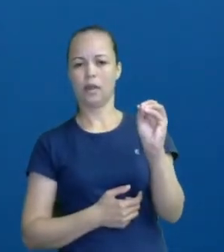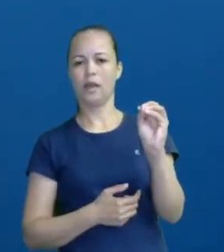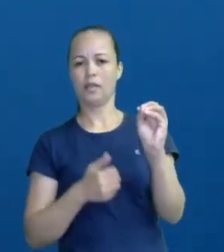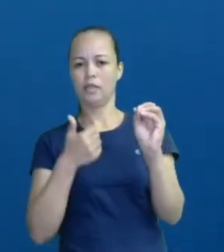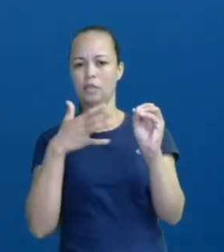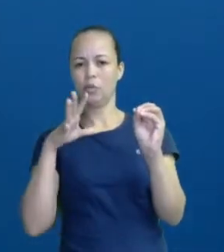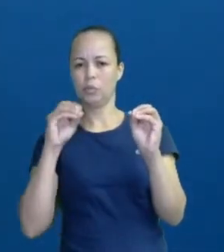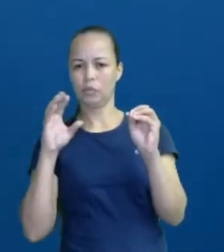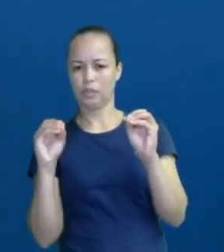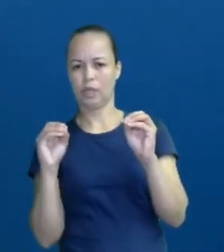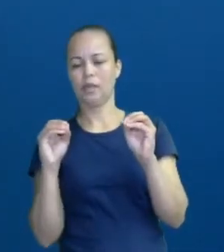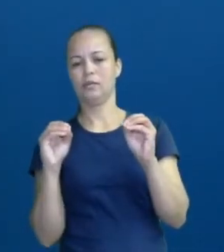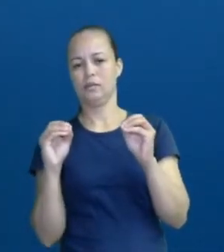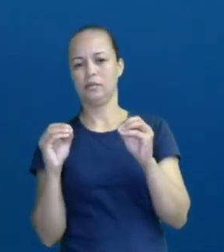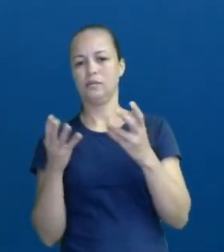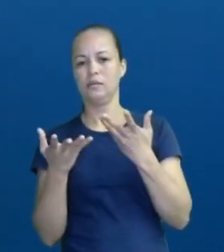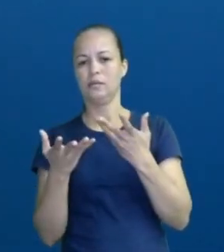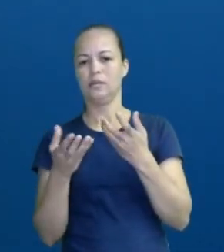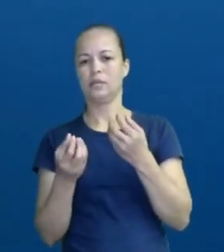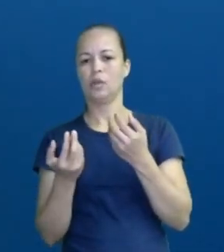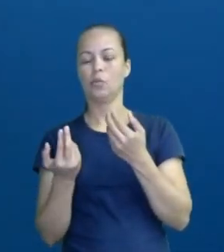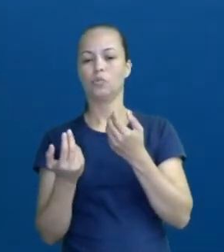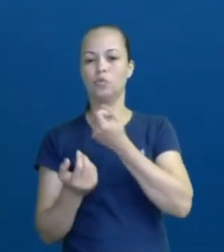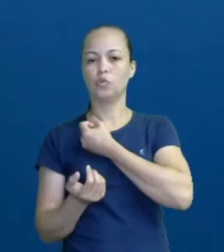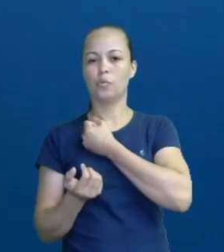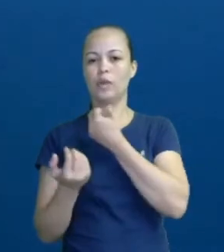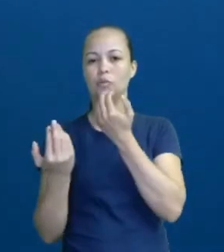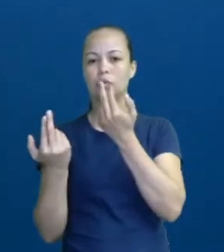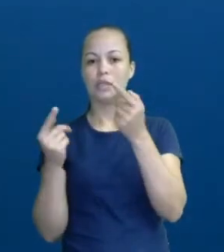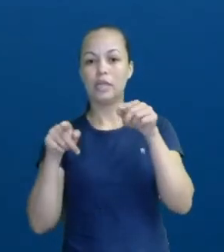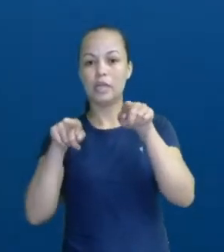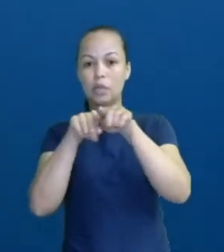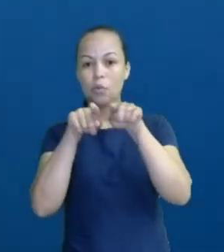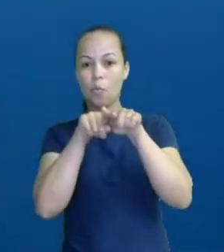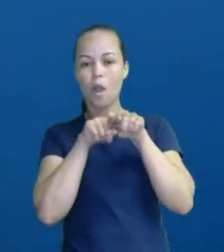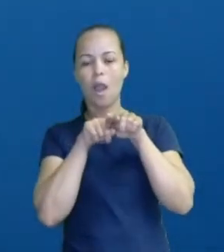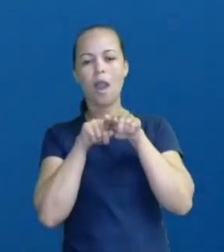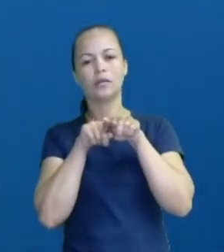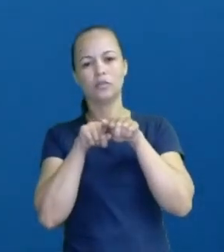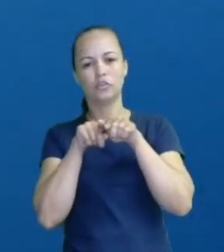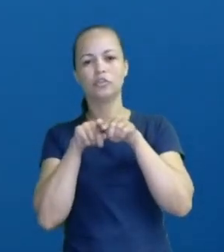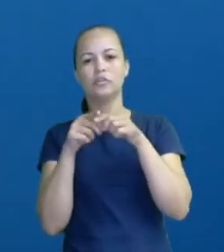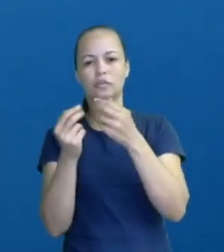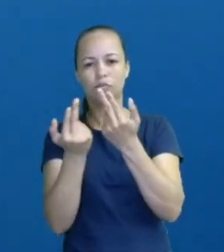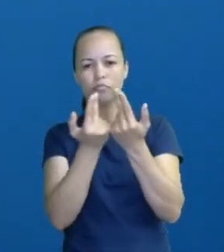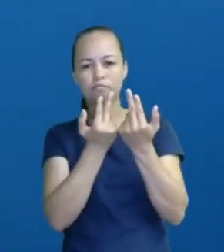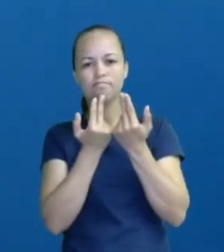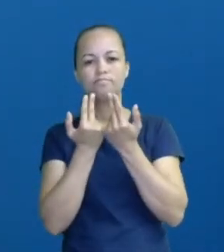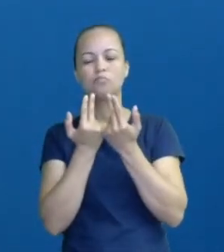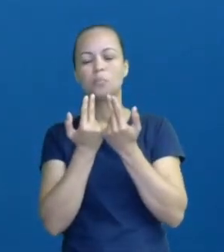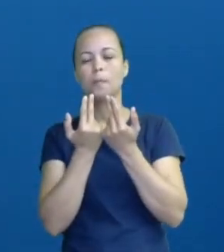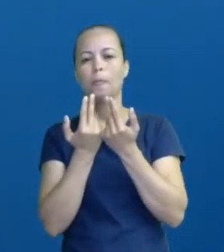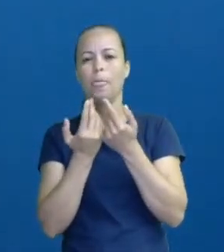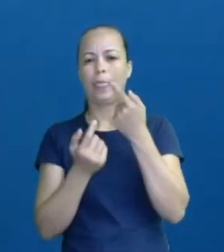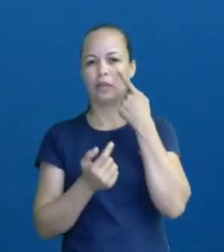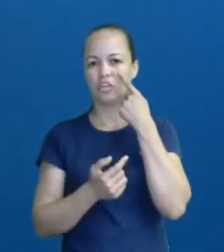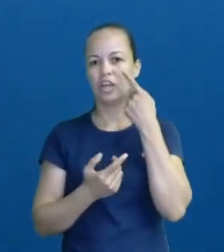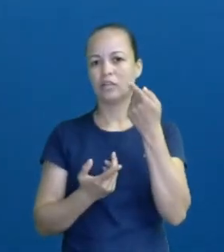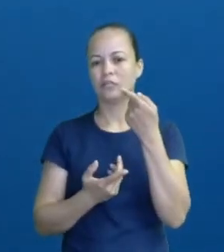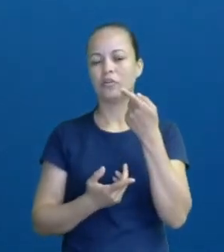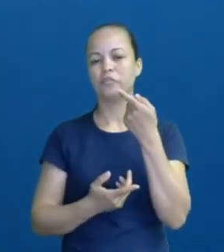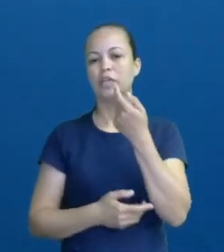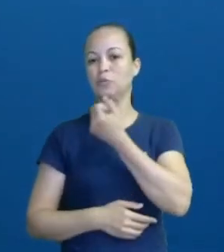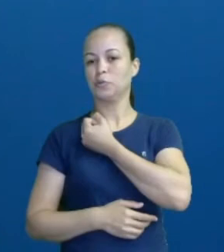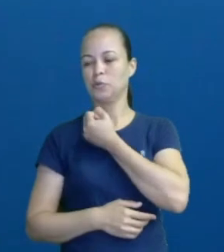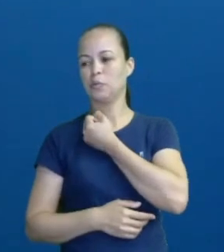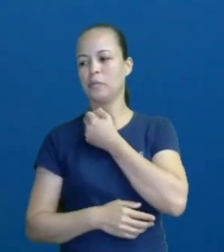o 100. Tem que ser os números iguais, tá certo? De cara, ó, eu já tô vendo aqui um